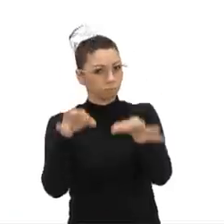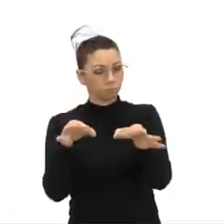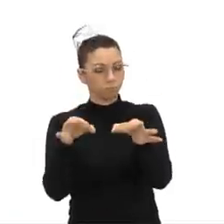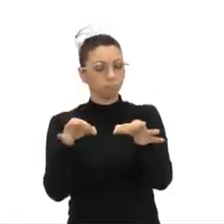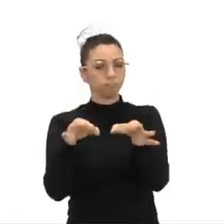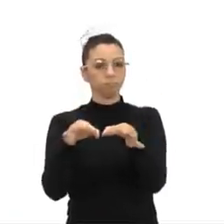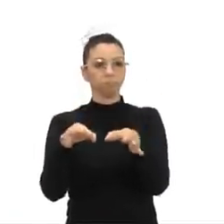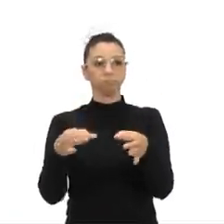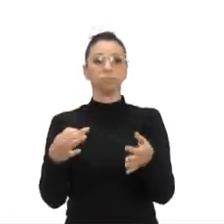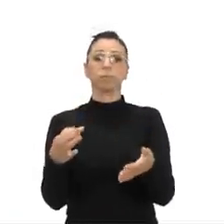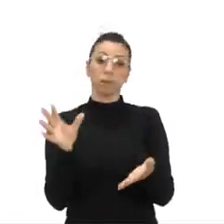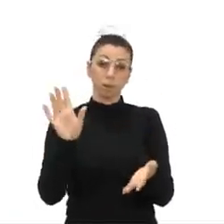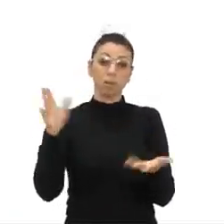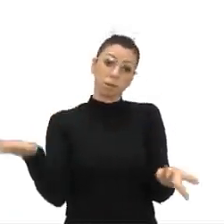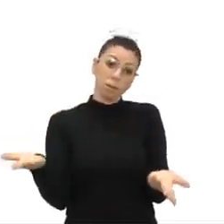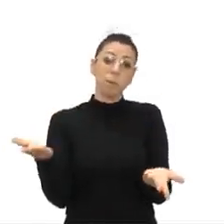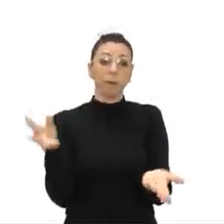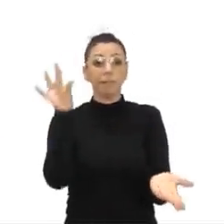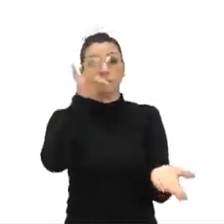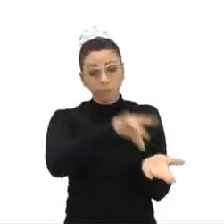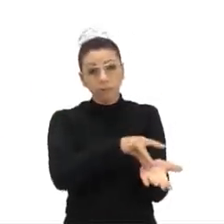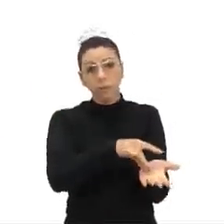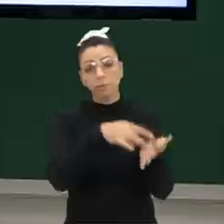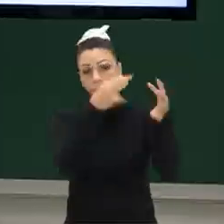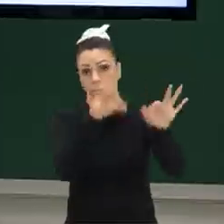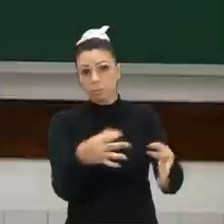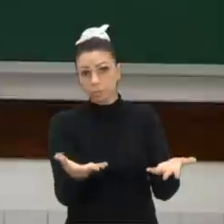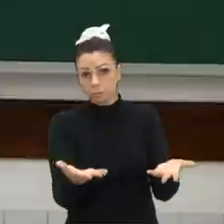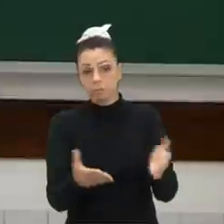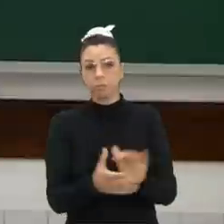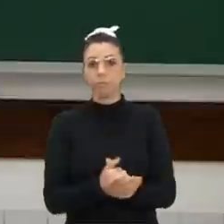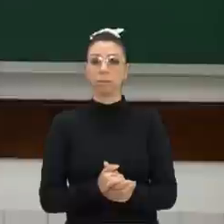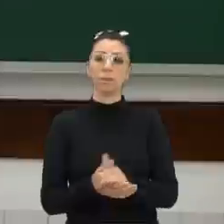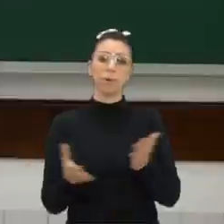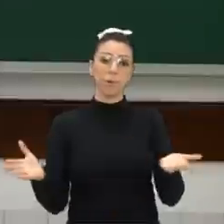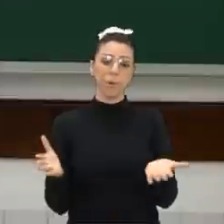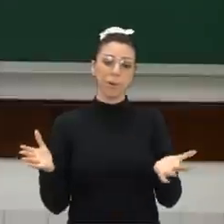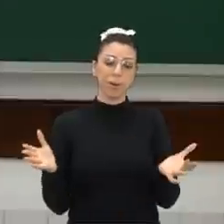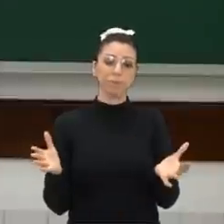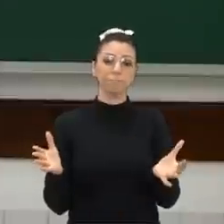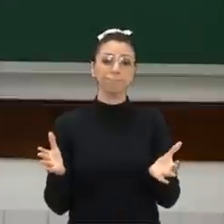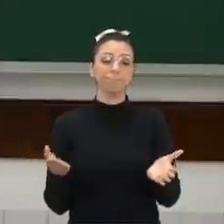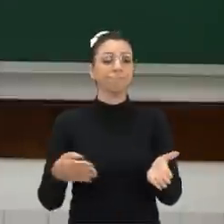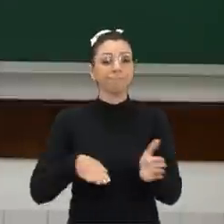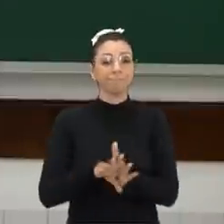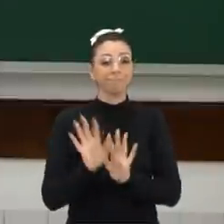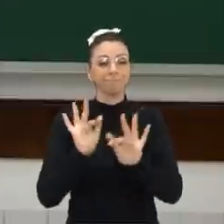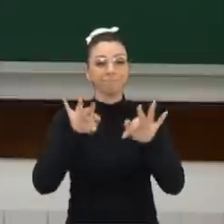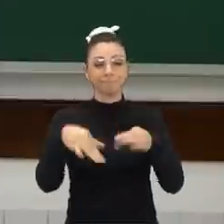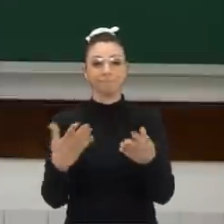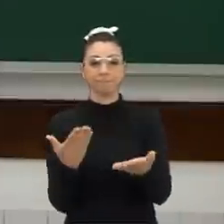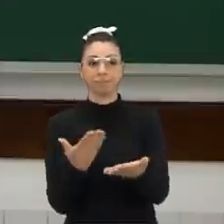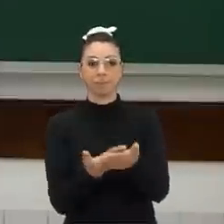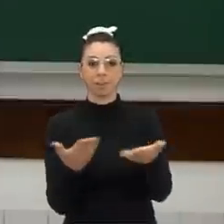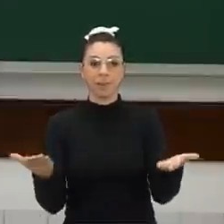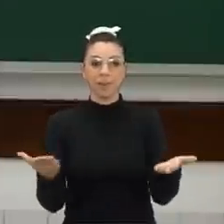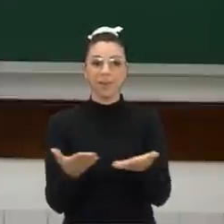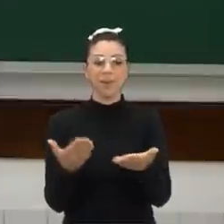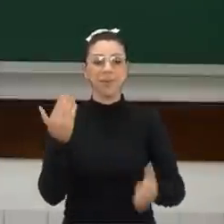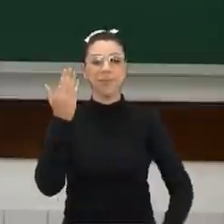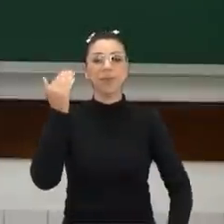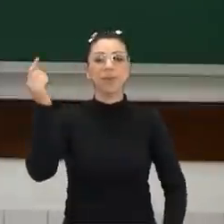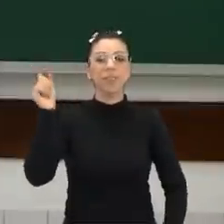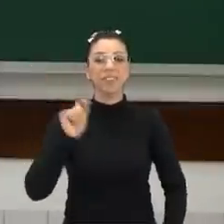Então, é true, está correto. Chegamos no final da nossa aula e agora nós vamos fazer o nosso